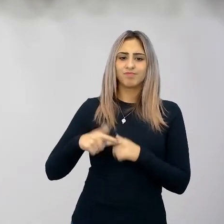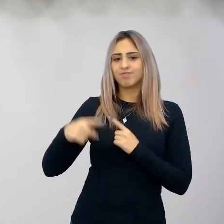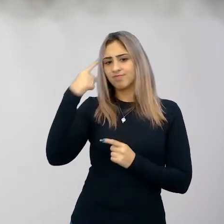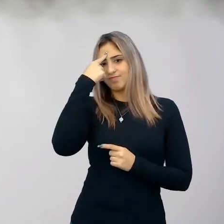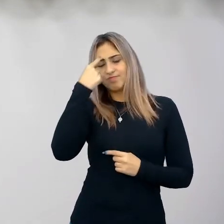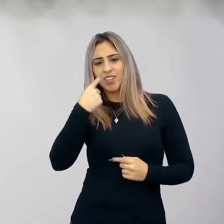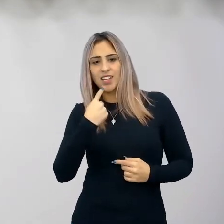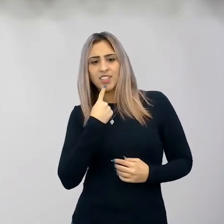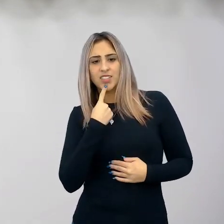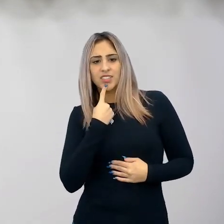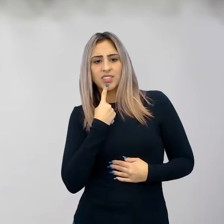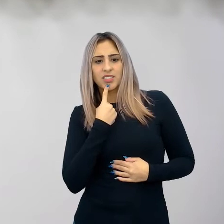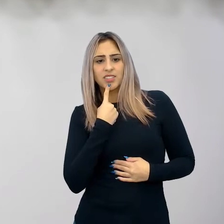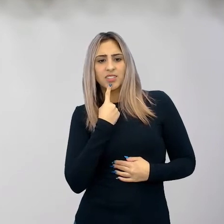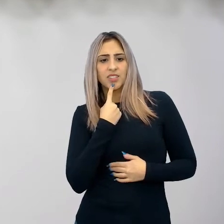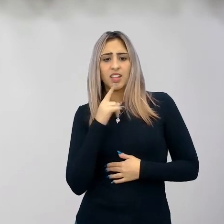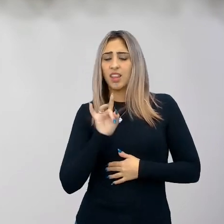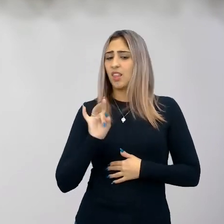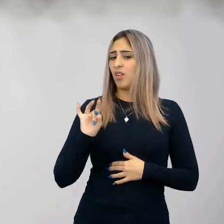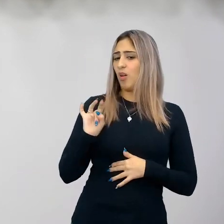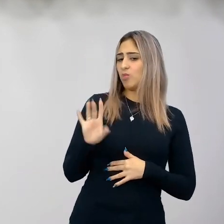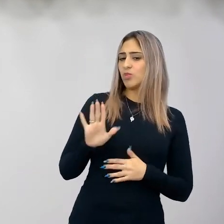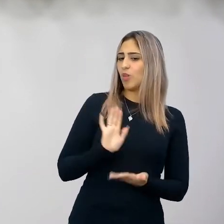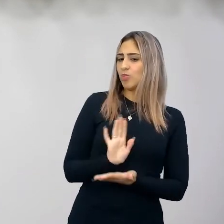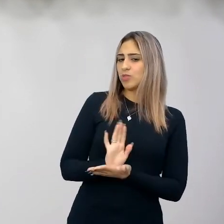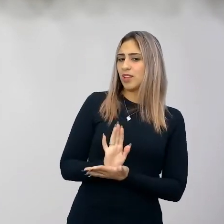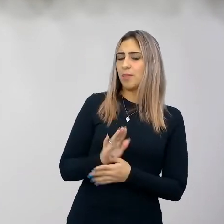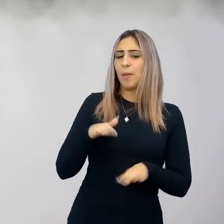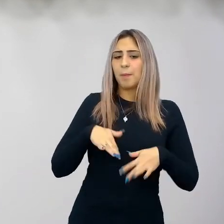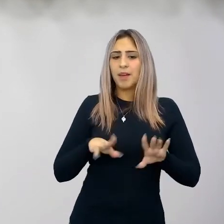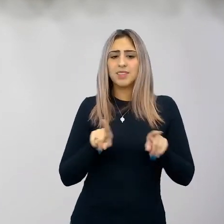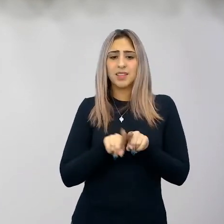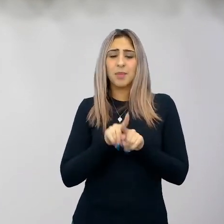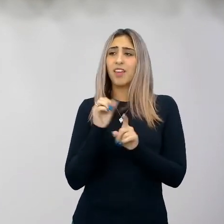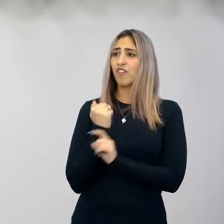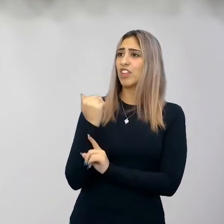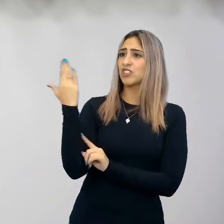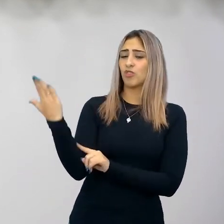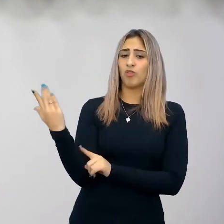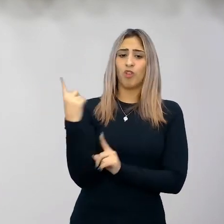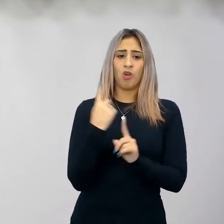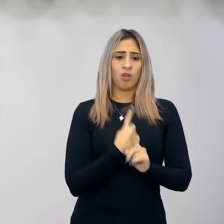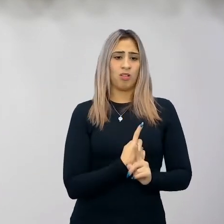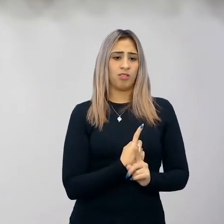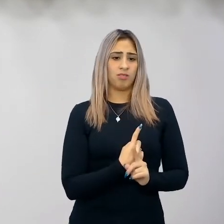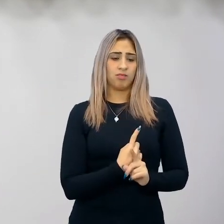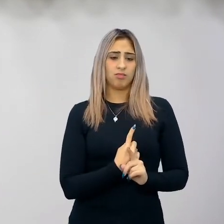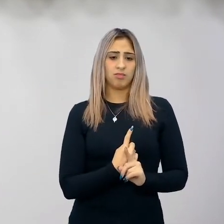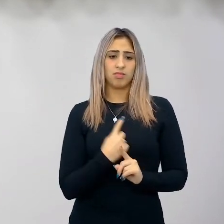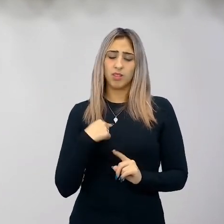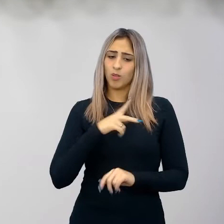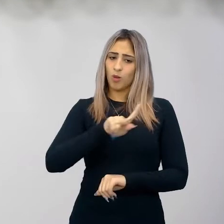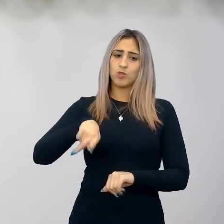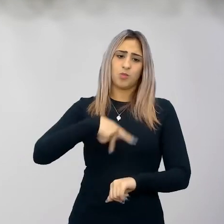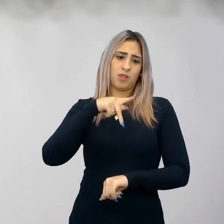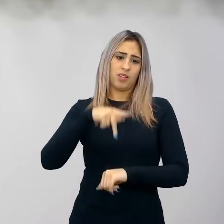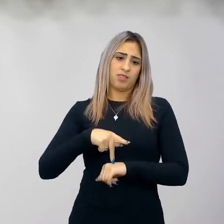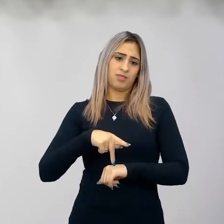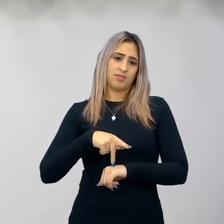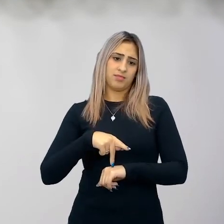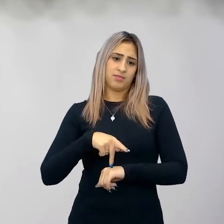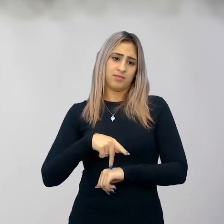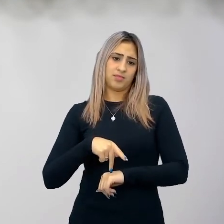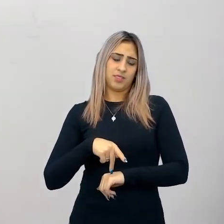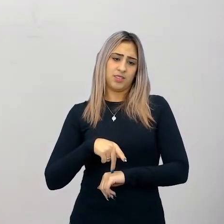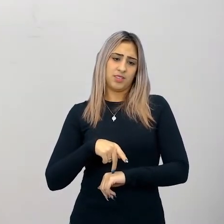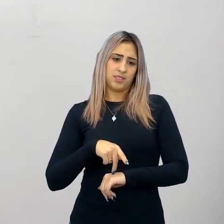da gente acabar valorizando mais, não só no cinema, o que vem de fora do que a cultura do nosso país. É verdade. Pensar